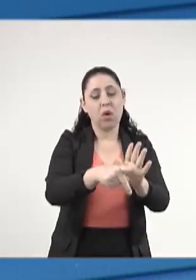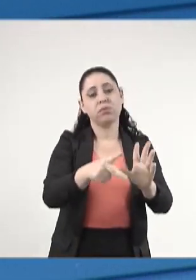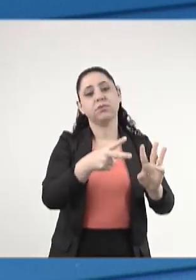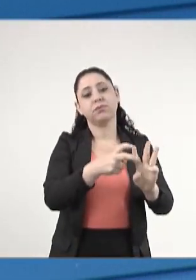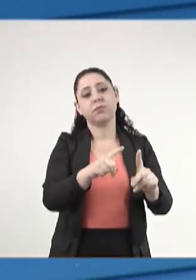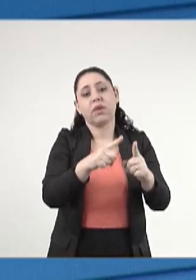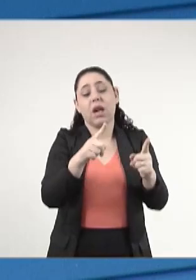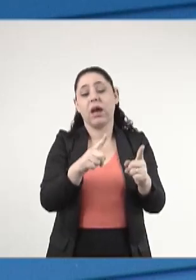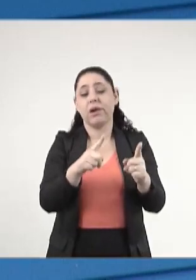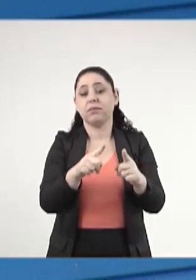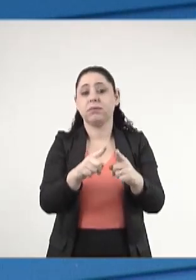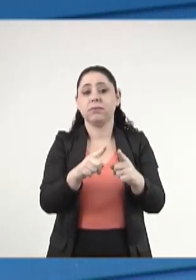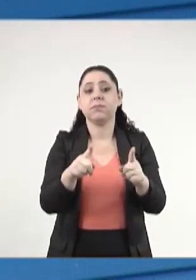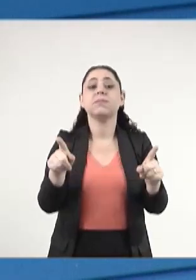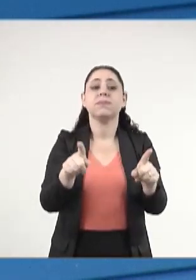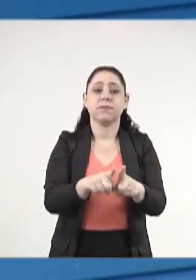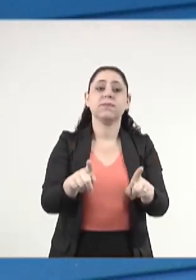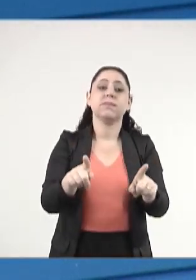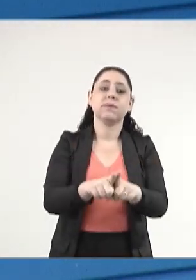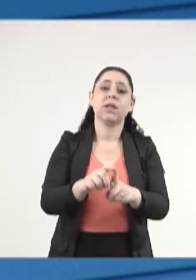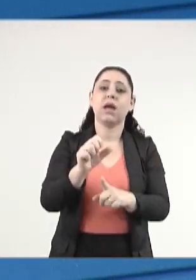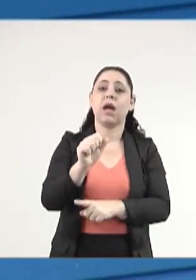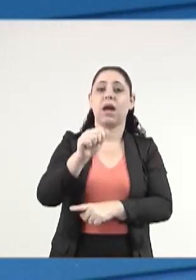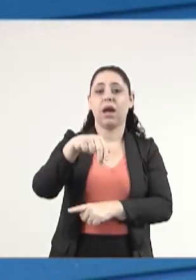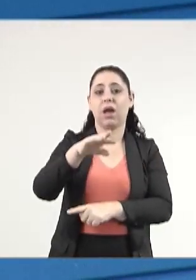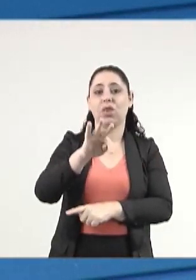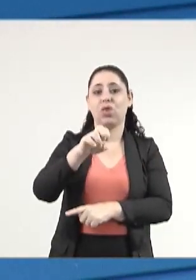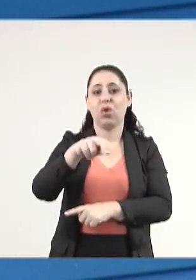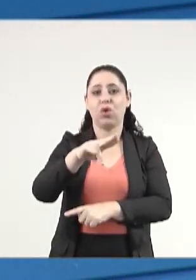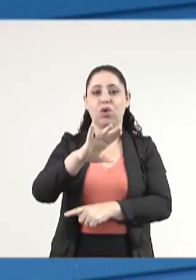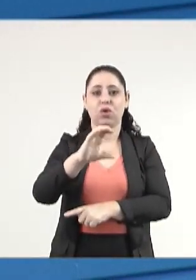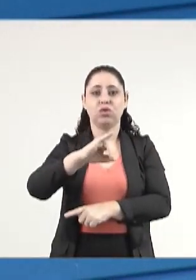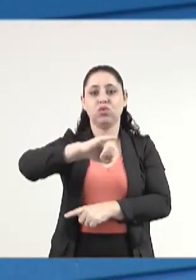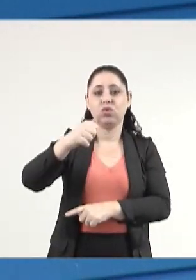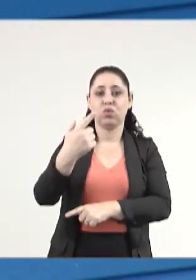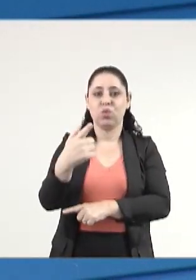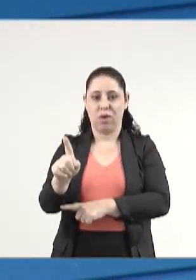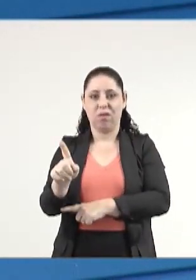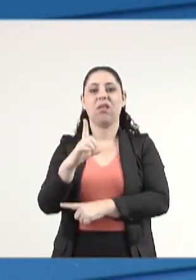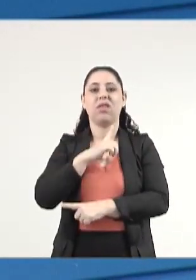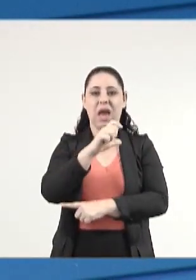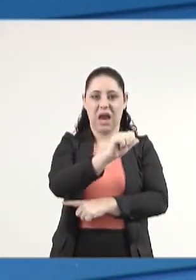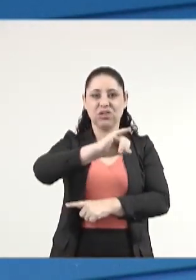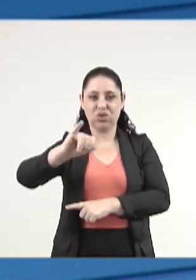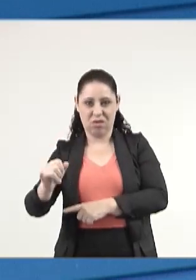Douradina, e também em Antônio João, estudos